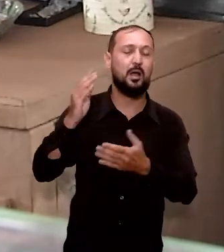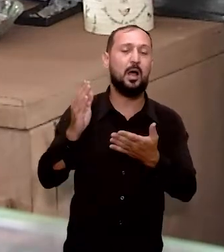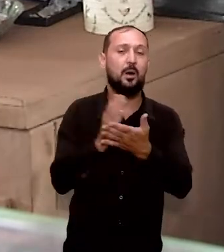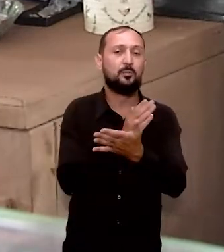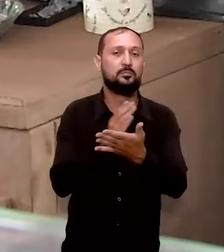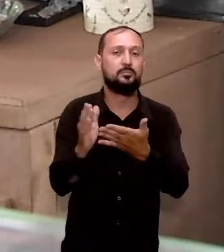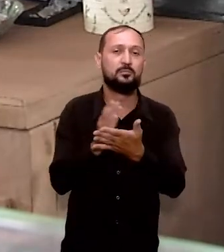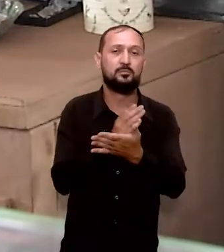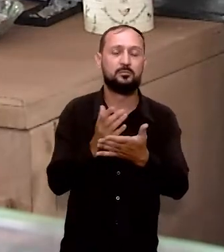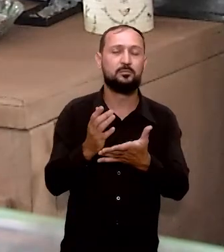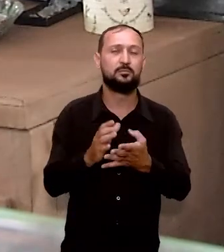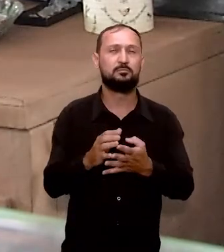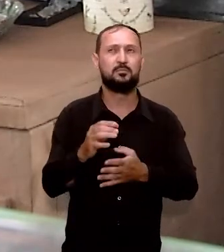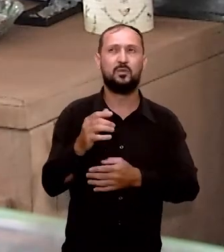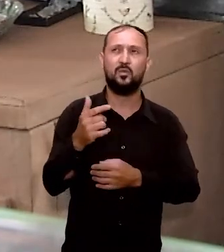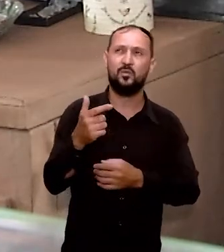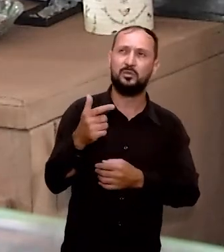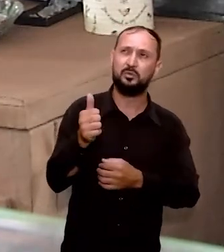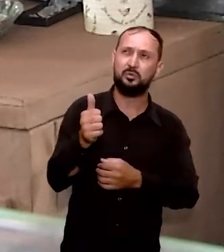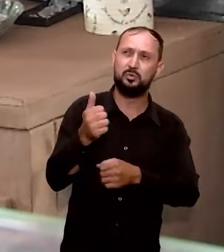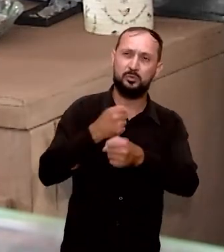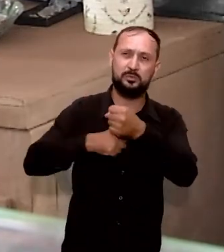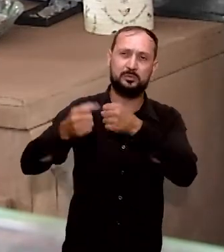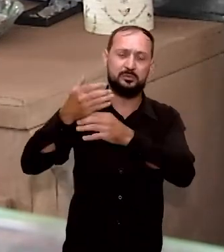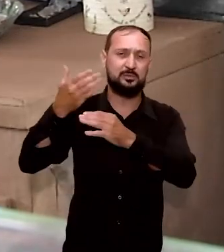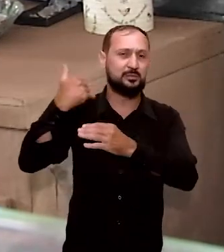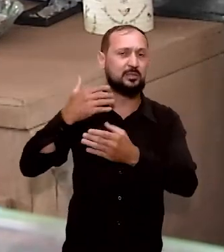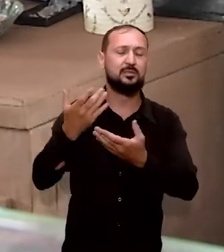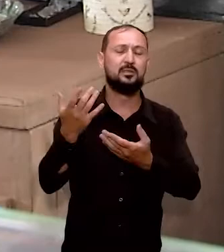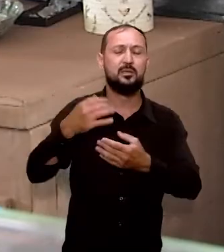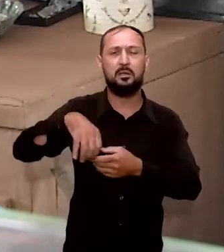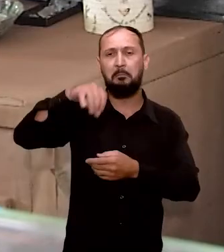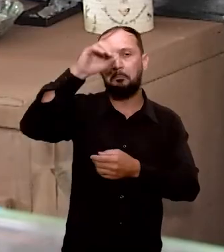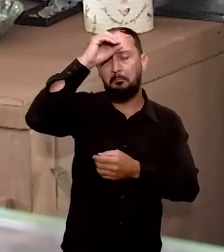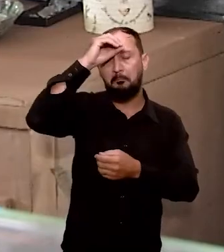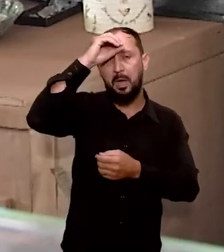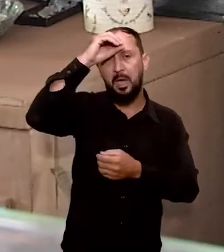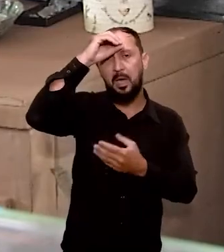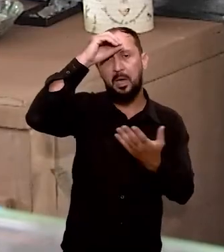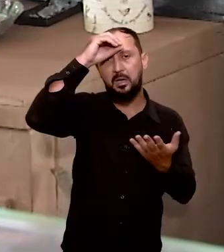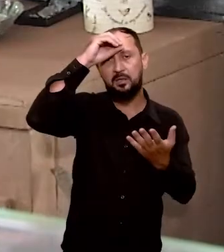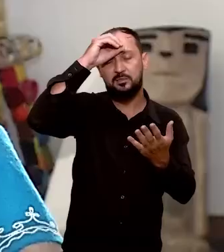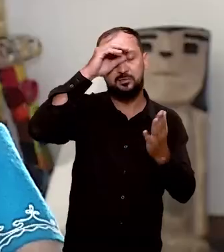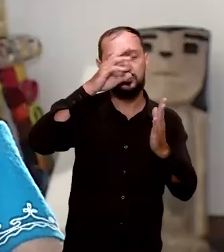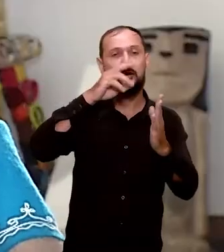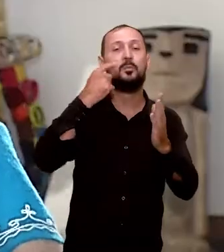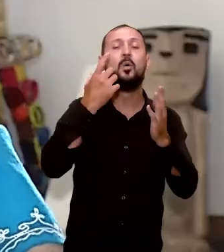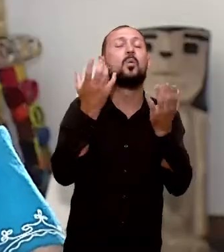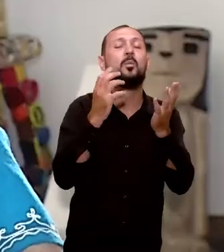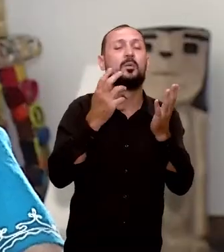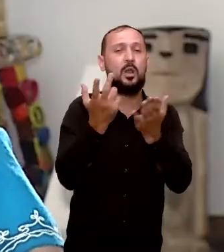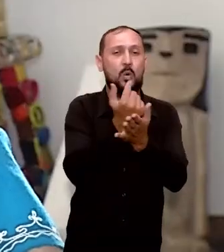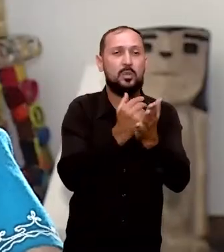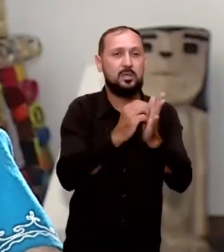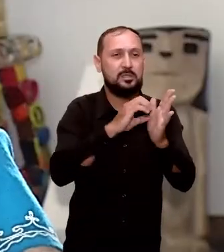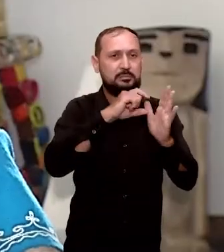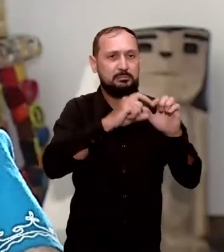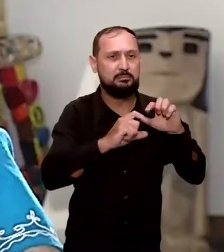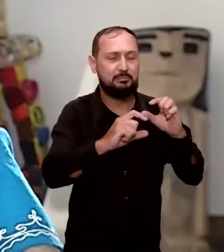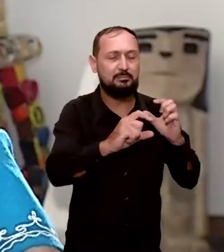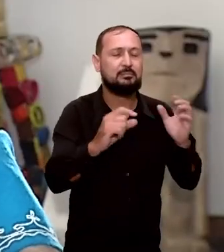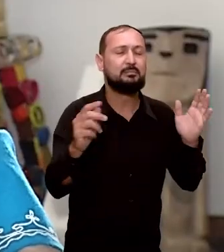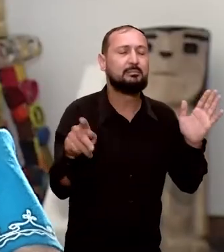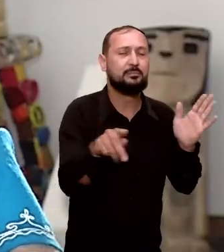pessoas naquela época, há 21 anos atrás, elas não sabiam muito sobre o grafismo indígena,